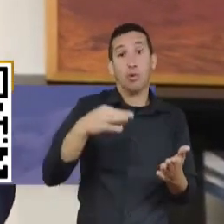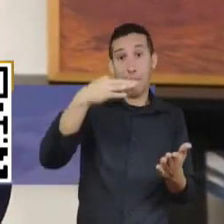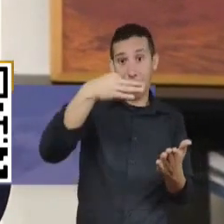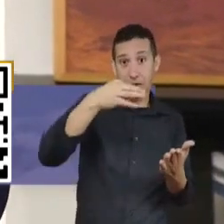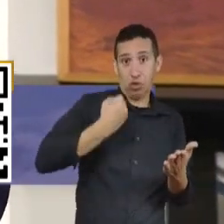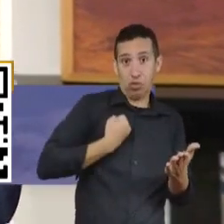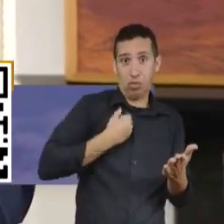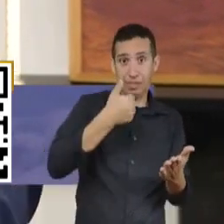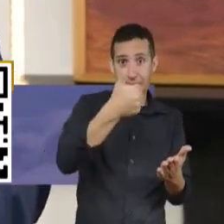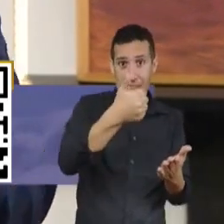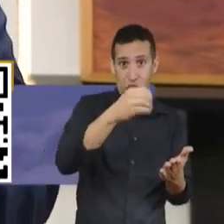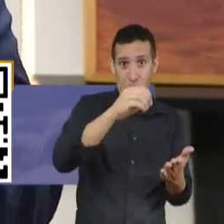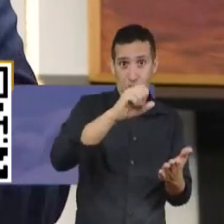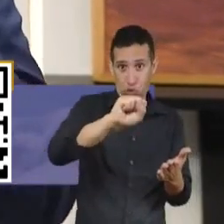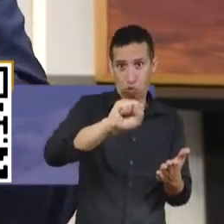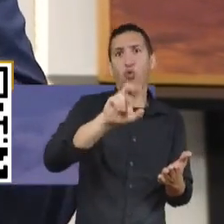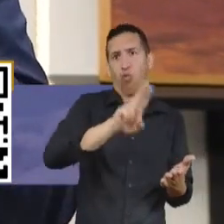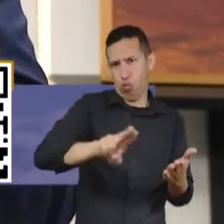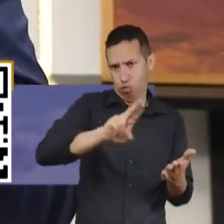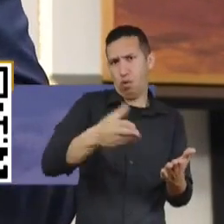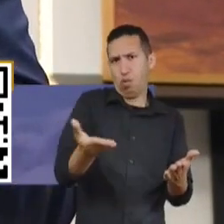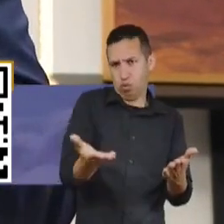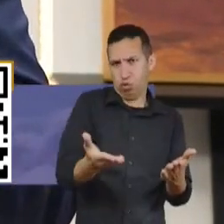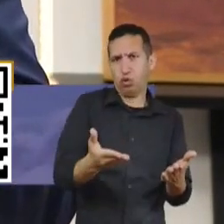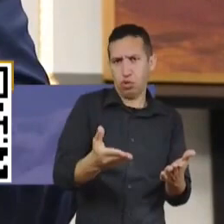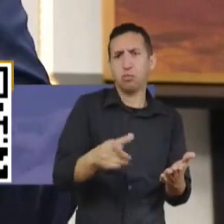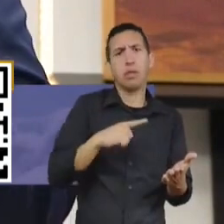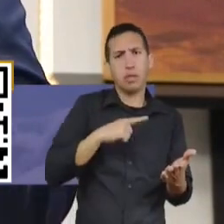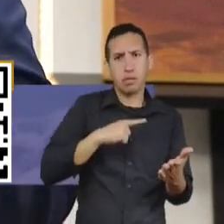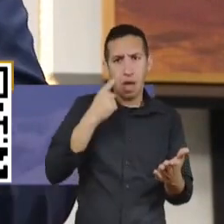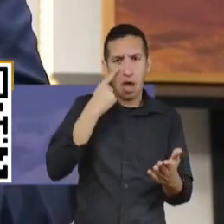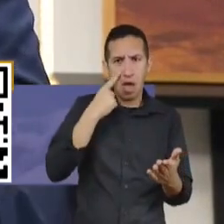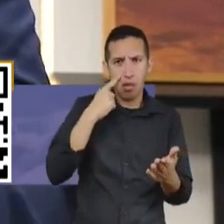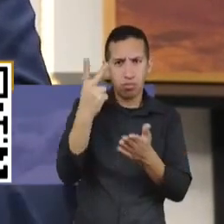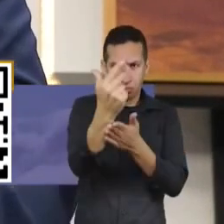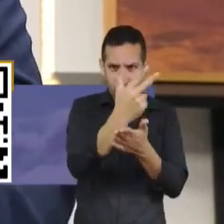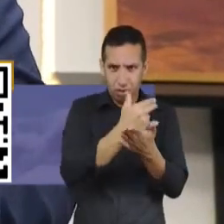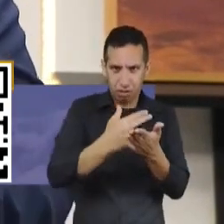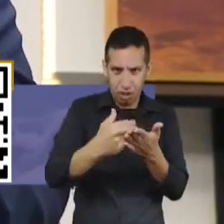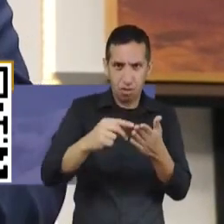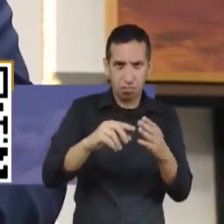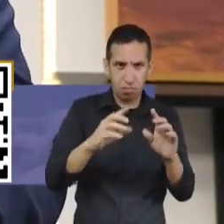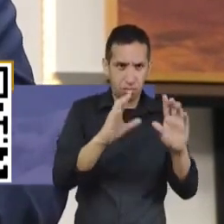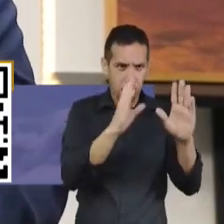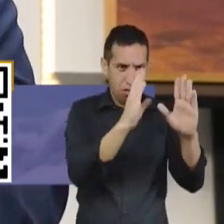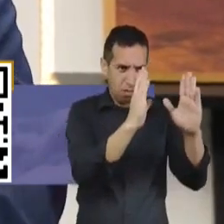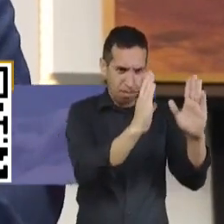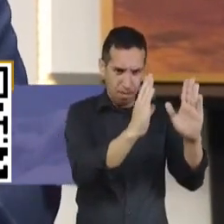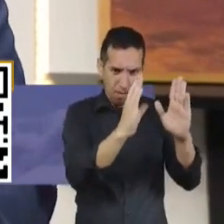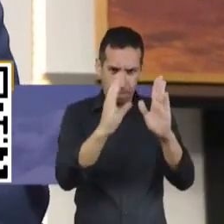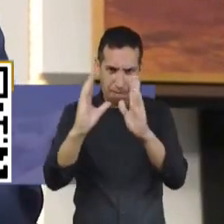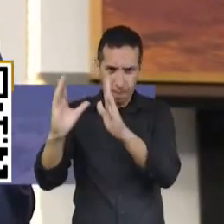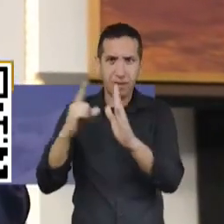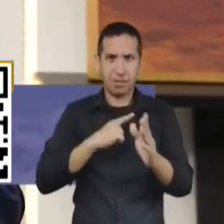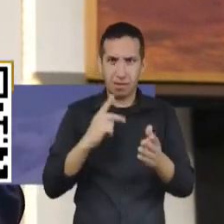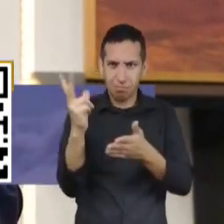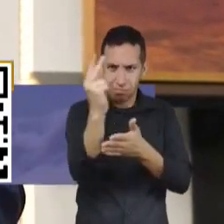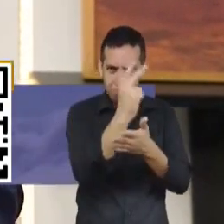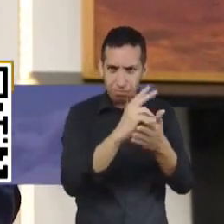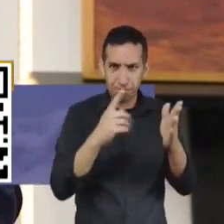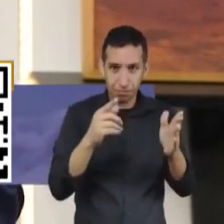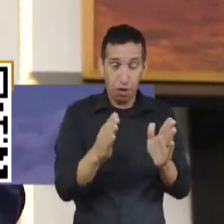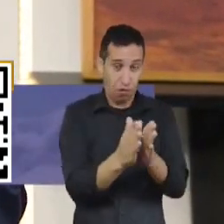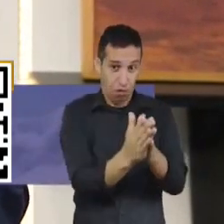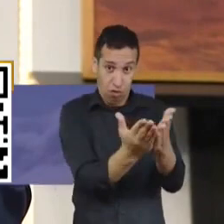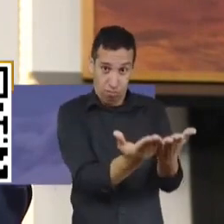108 onde aparece este gráfico que você tem também tá bom Espero que você tenha página 108 vou deixar até o